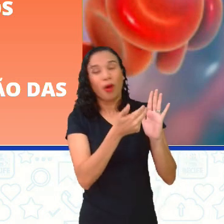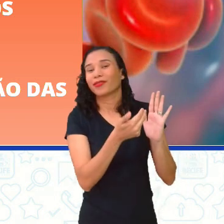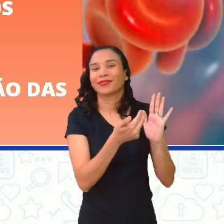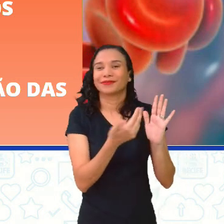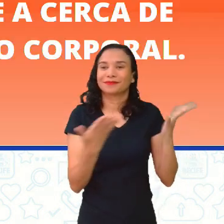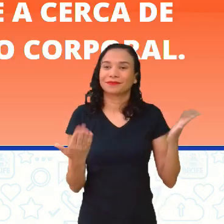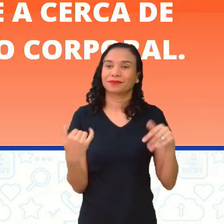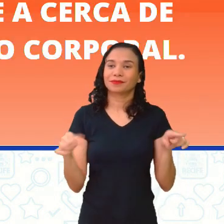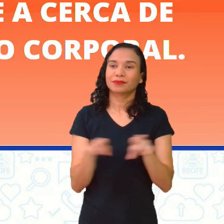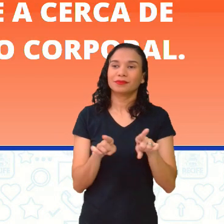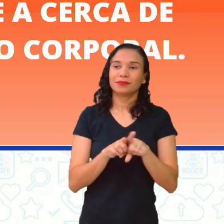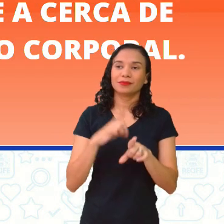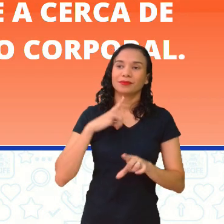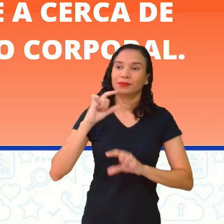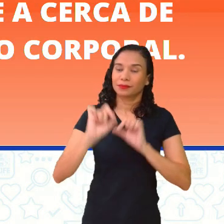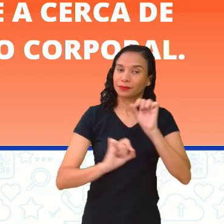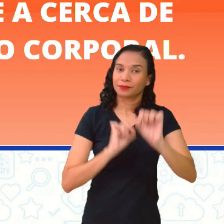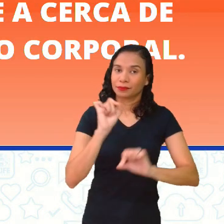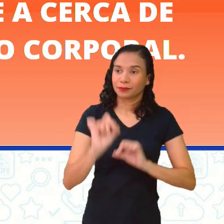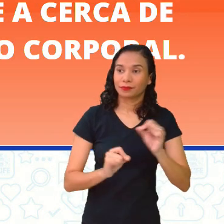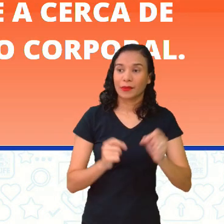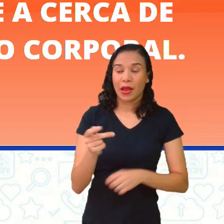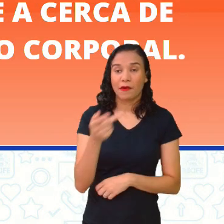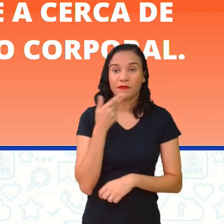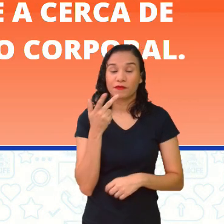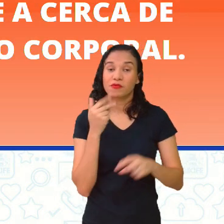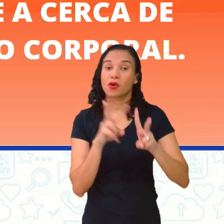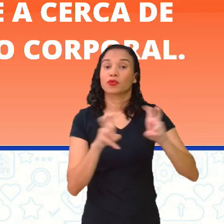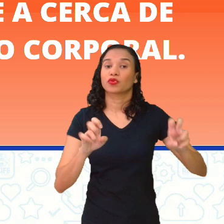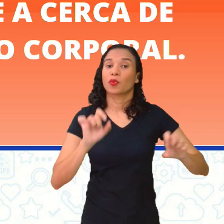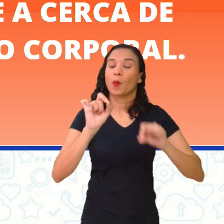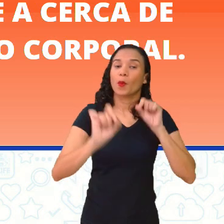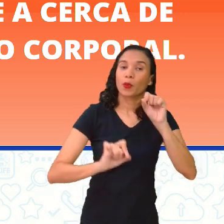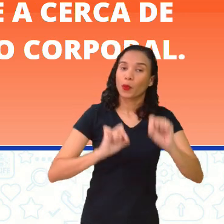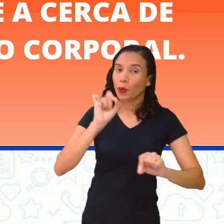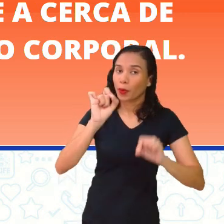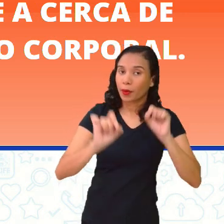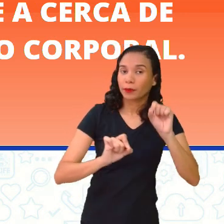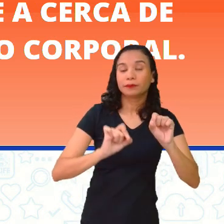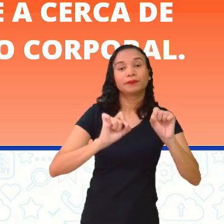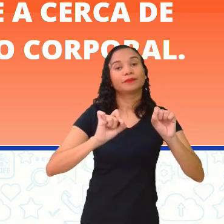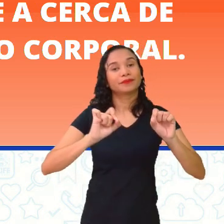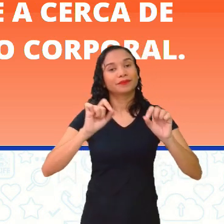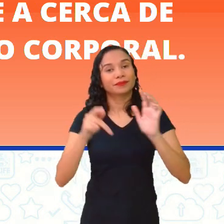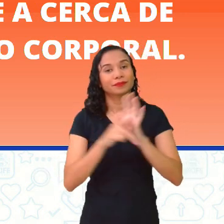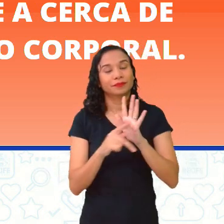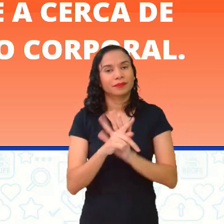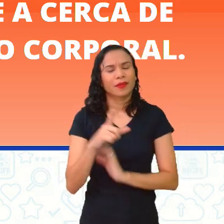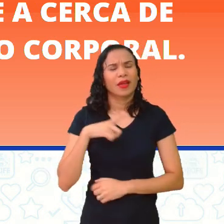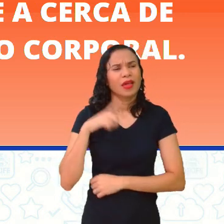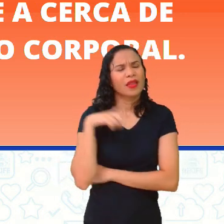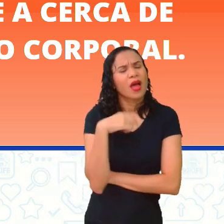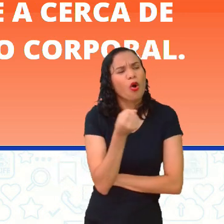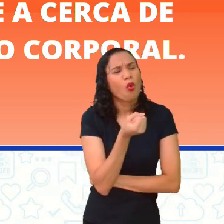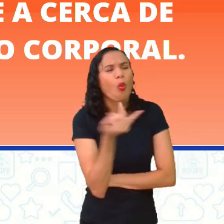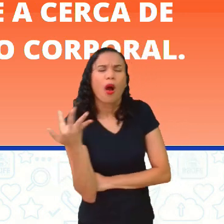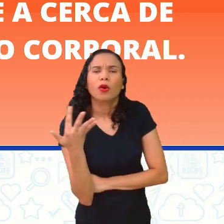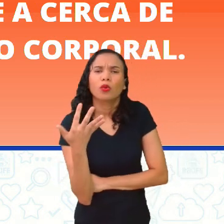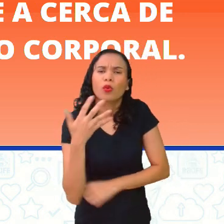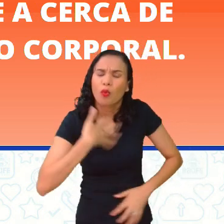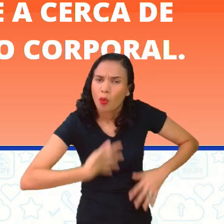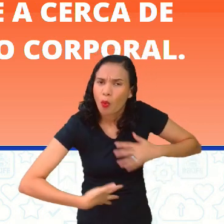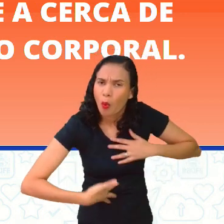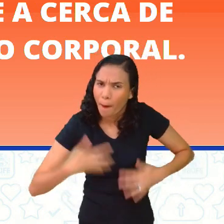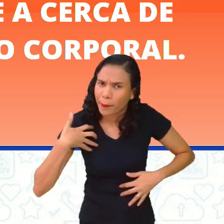nós temos mais? Nós vamos agora falar a respeito, né, da questão de quanto é que representa no nosso